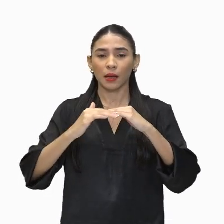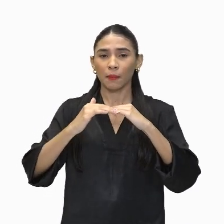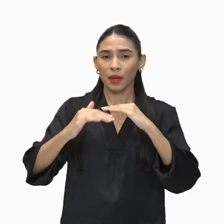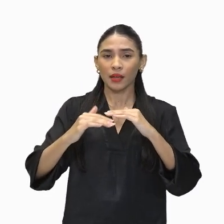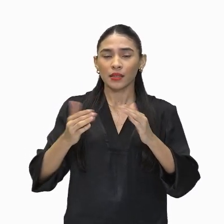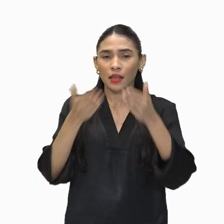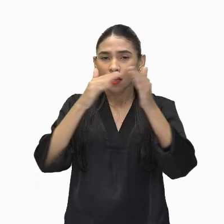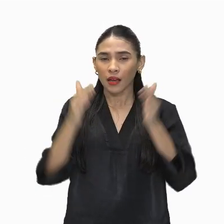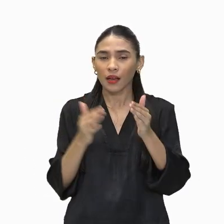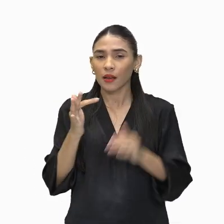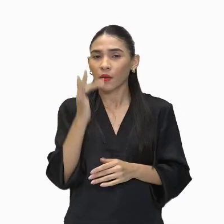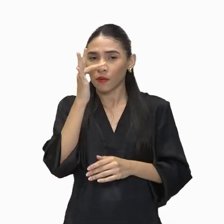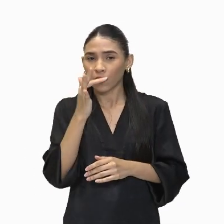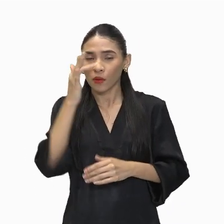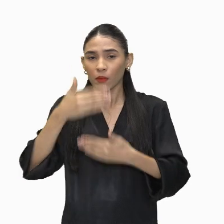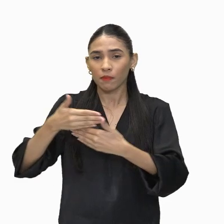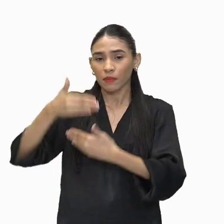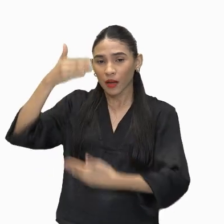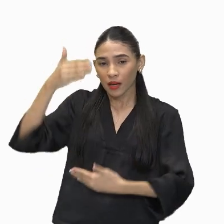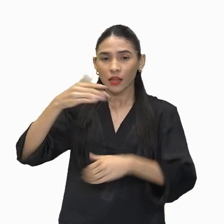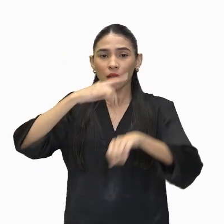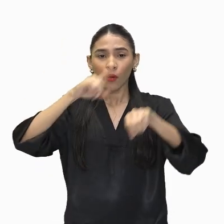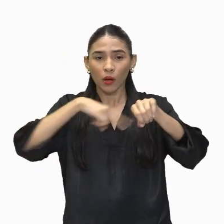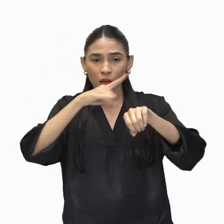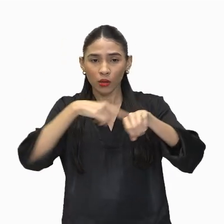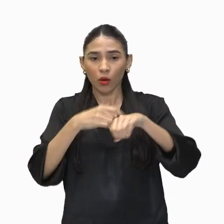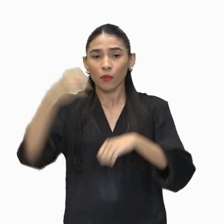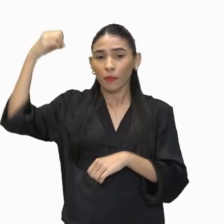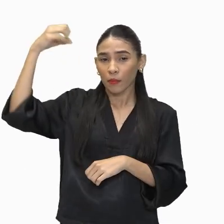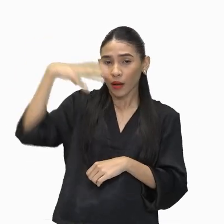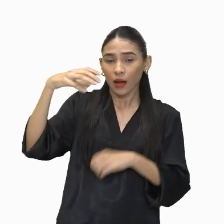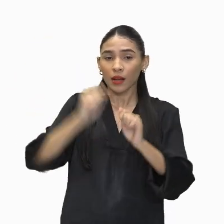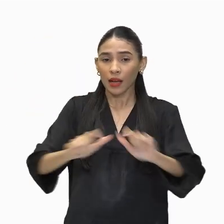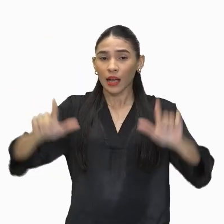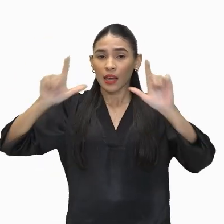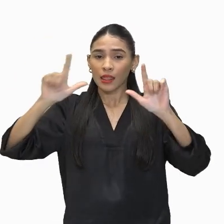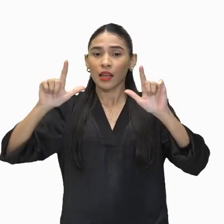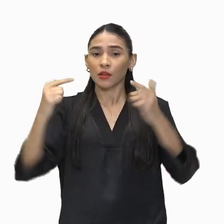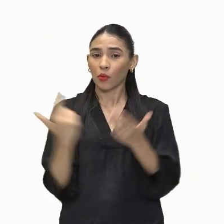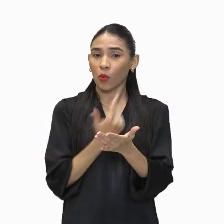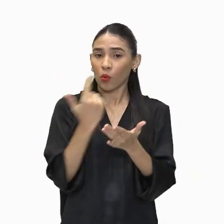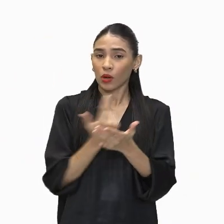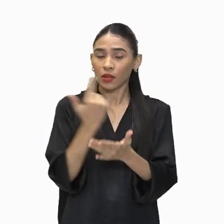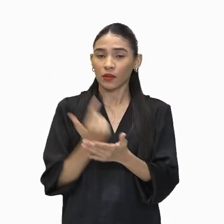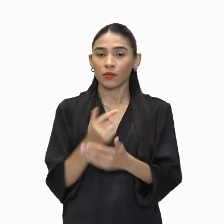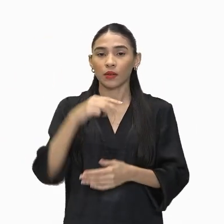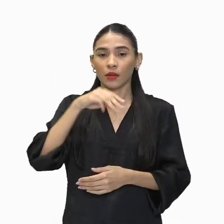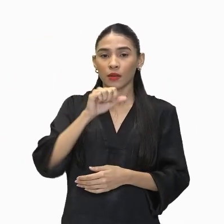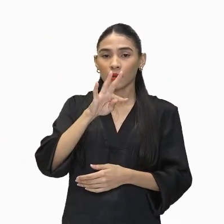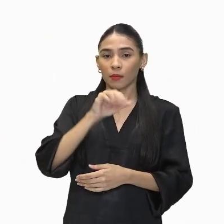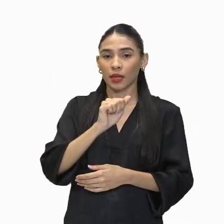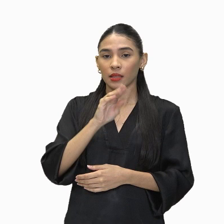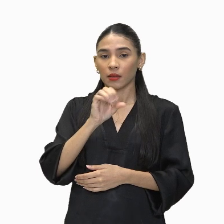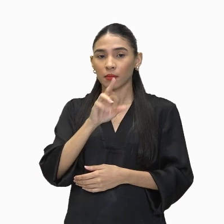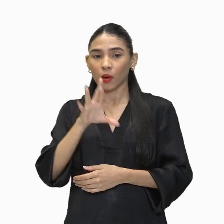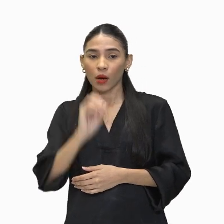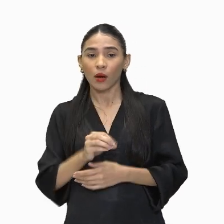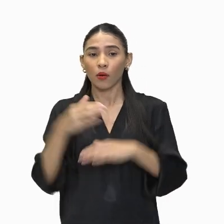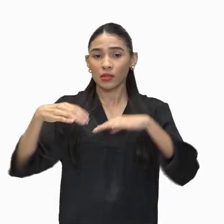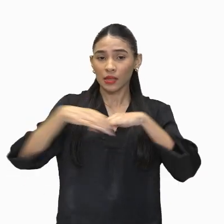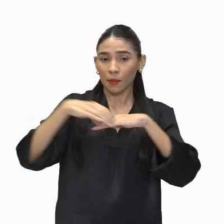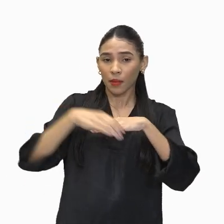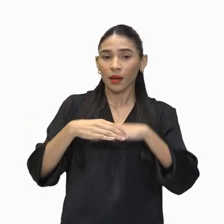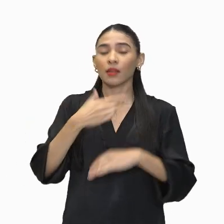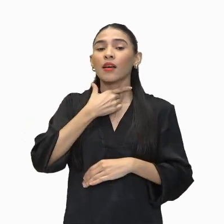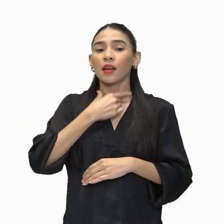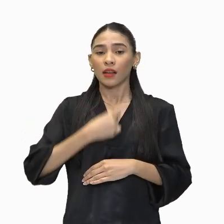as flores, as paredes, o relógio, a lâmpada, o retrato, os livros, o mata-borrão, os sapatos,